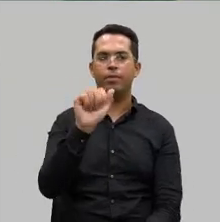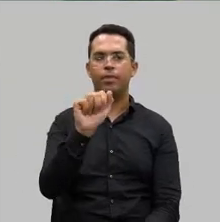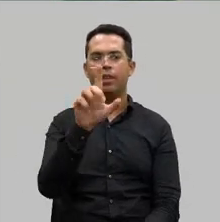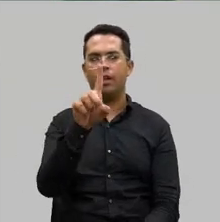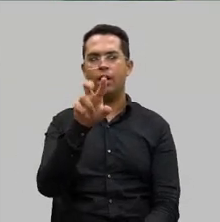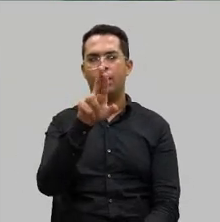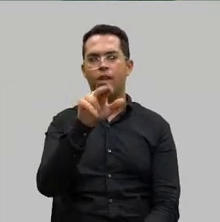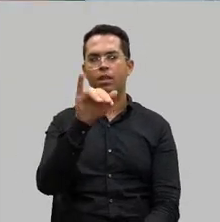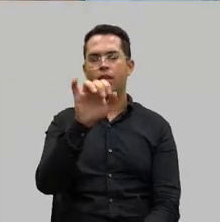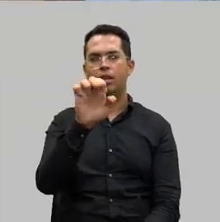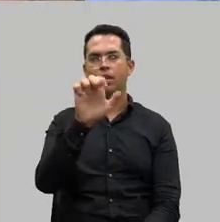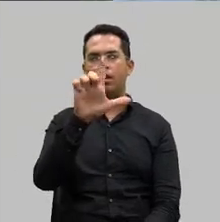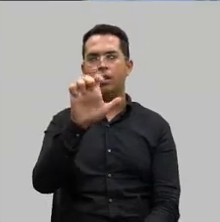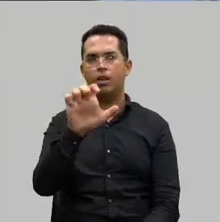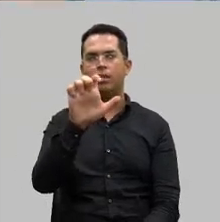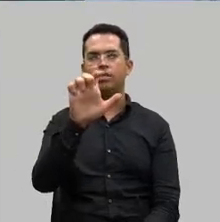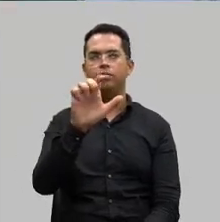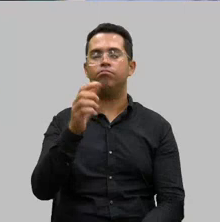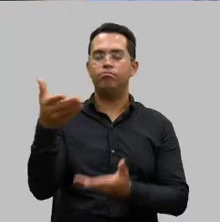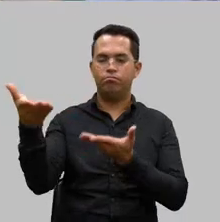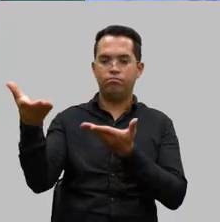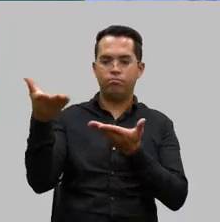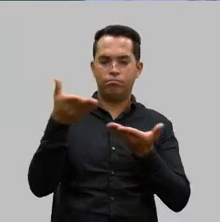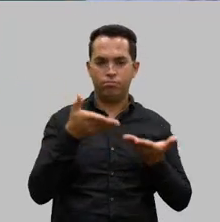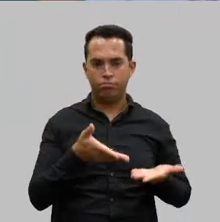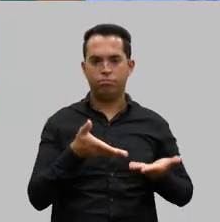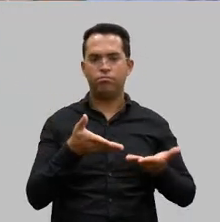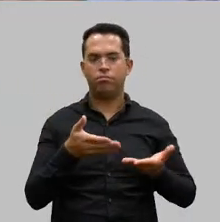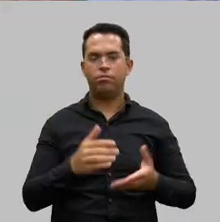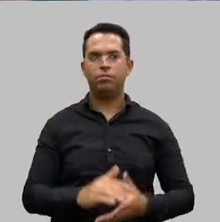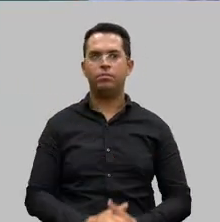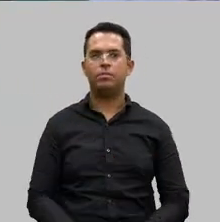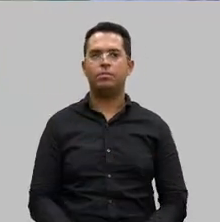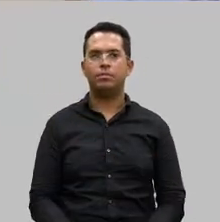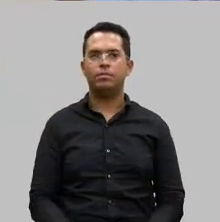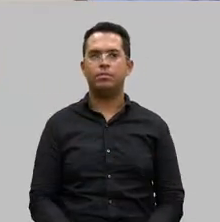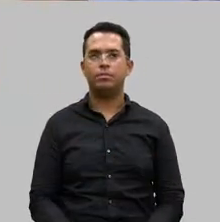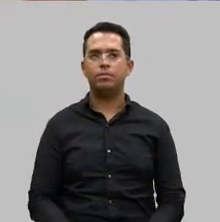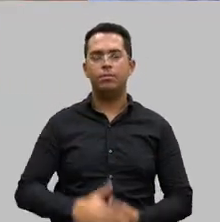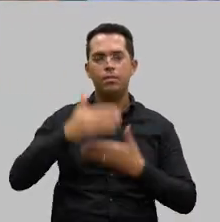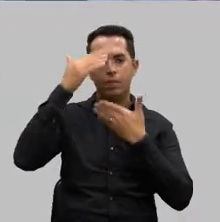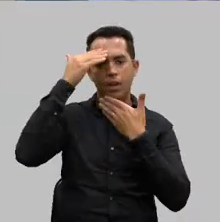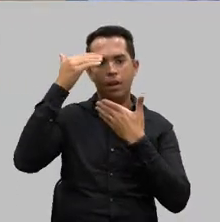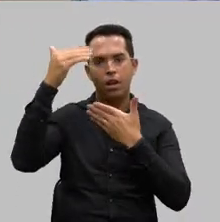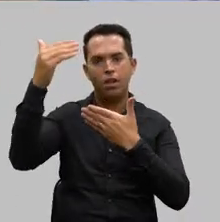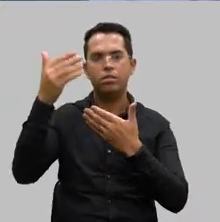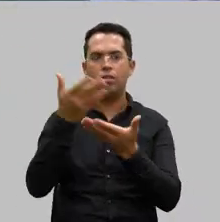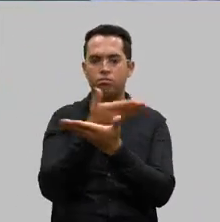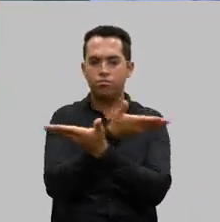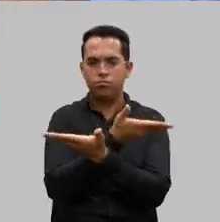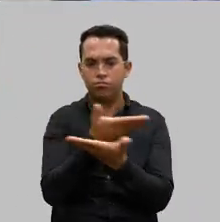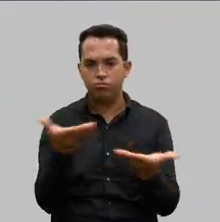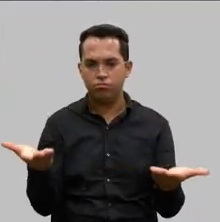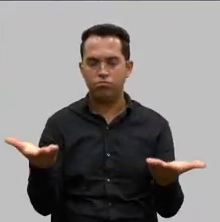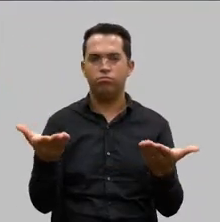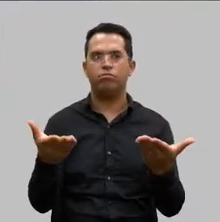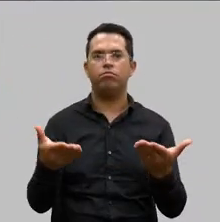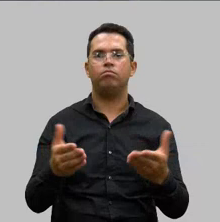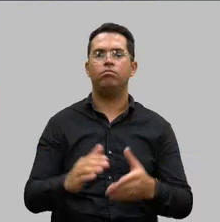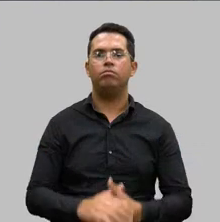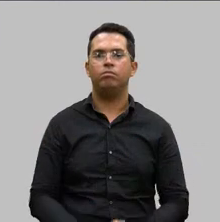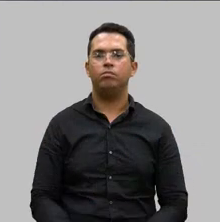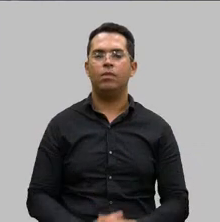com a gente aqui eh subir aqui pode ter acesso a lateral agradecer a casa pelo pela linguagem de